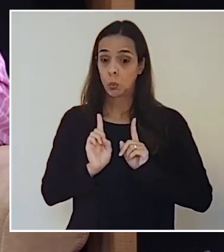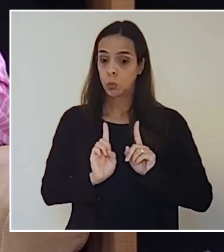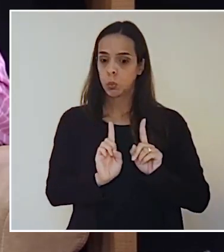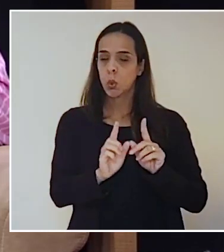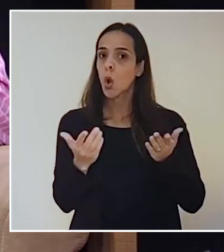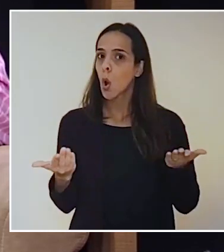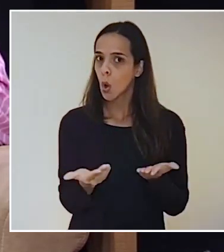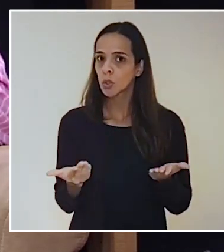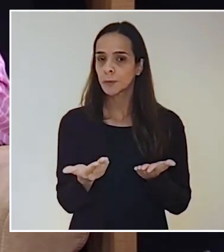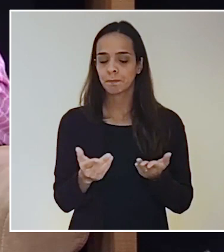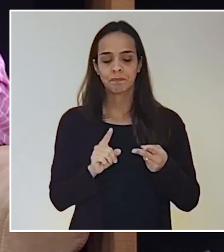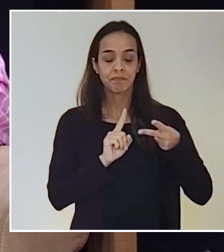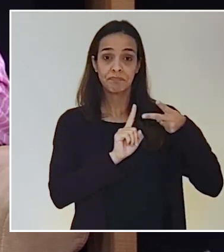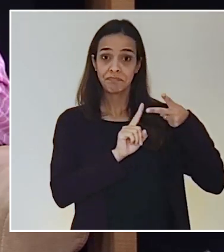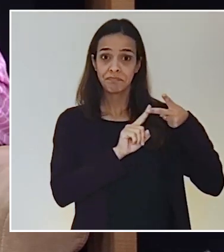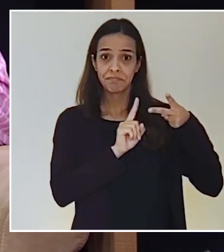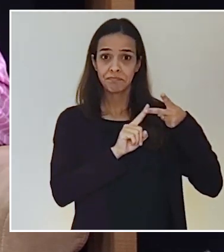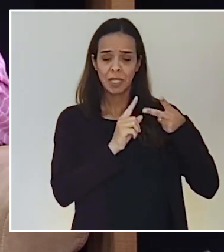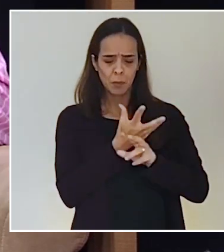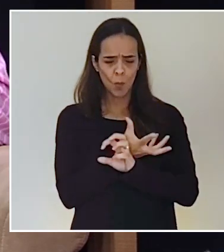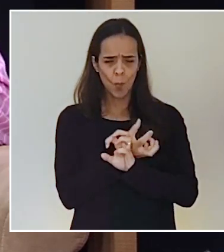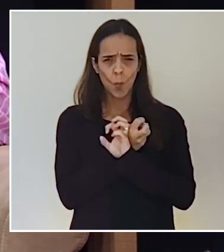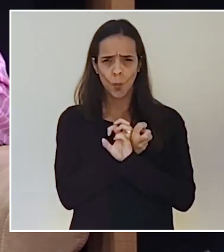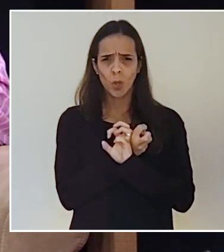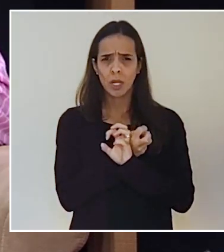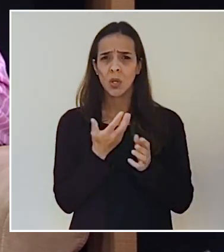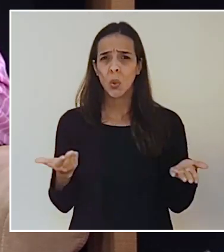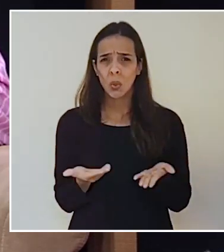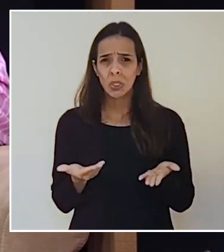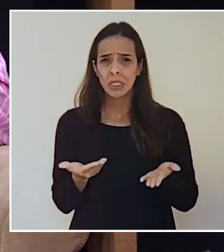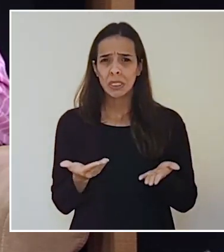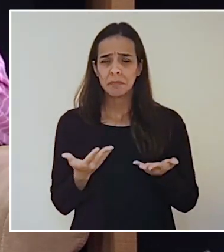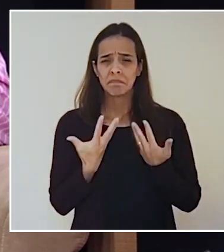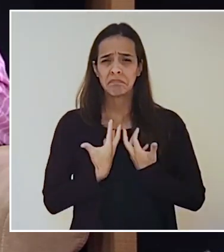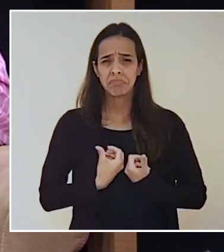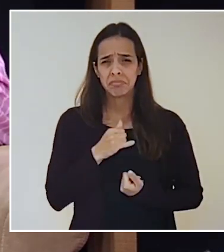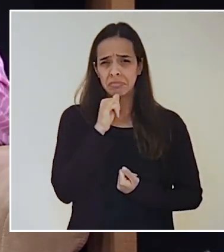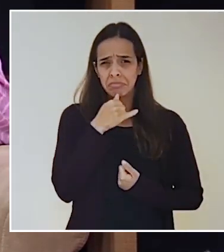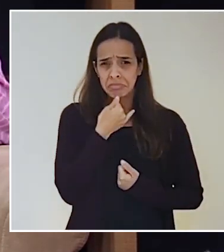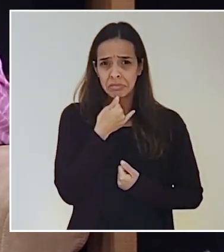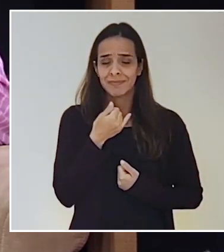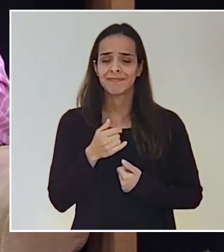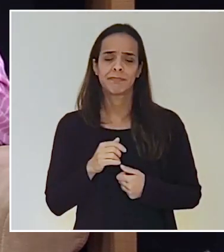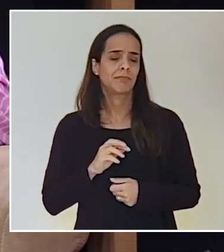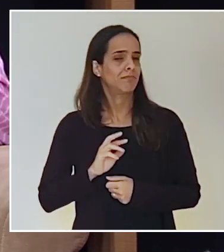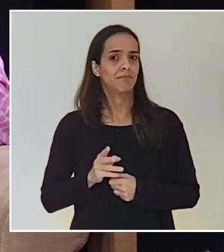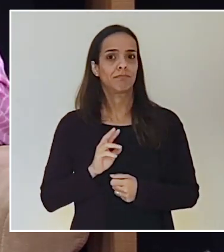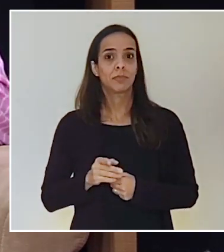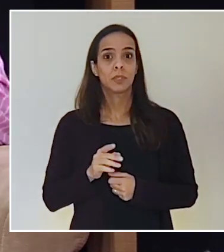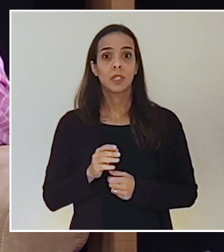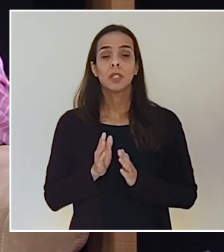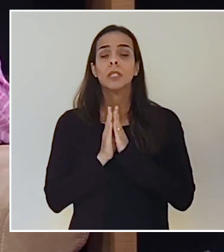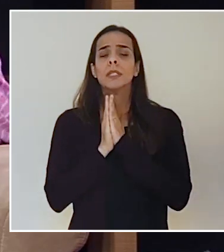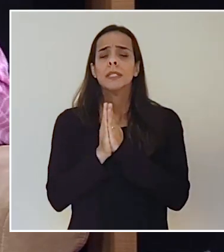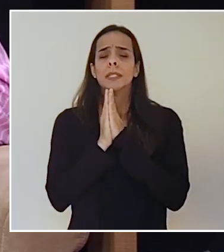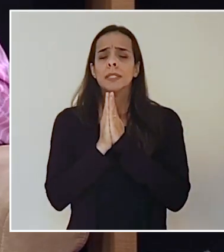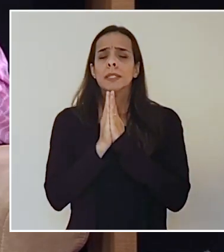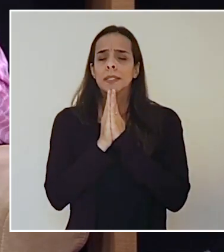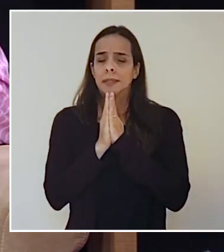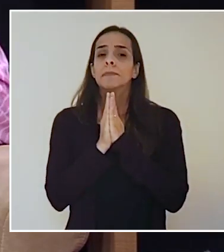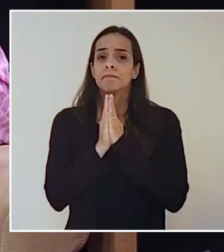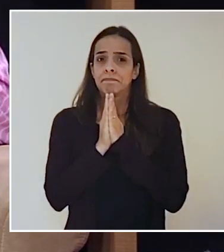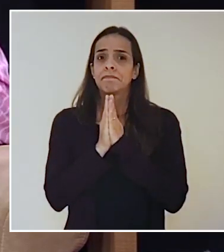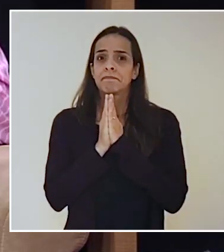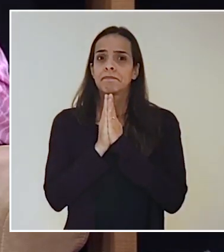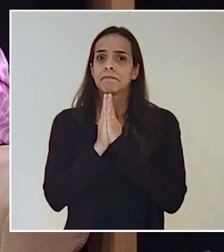não é motivo de desânimo, mas de clamor. Restaura restaura, Senhor, a nossa sorte, como as torrentes